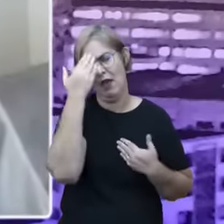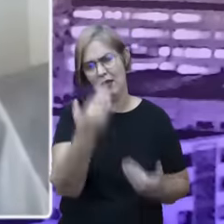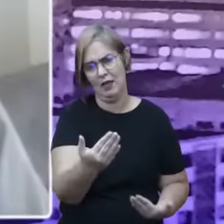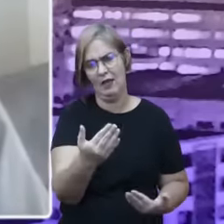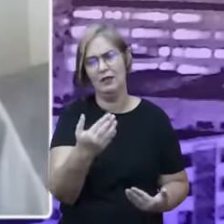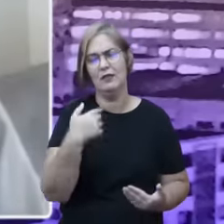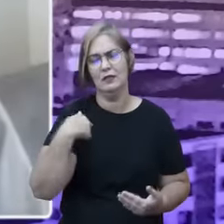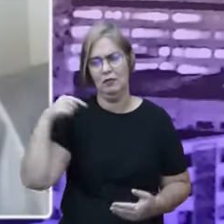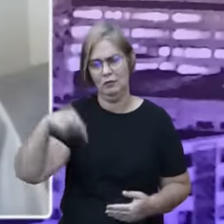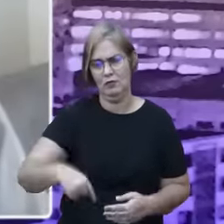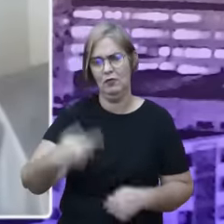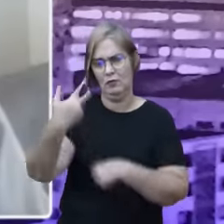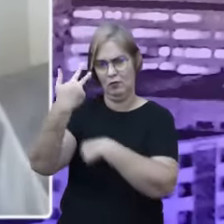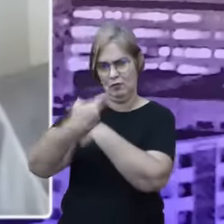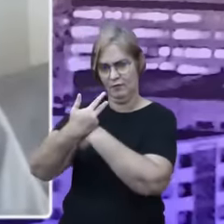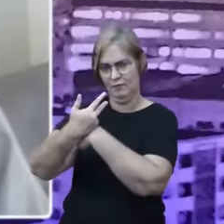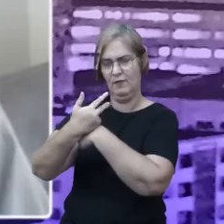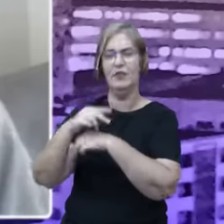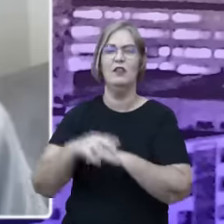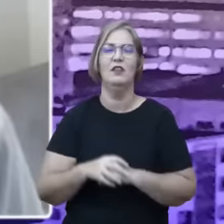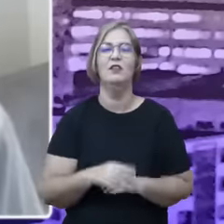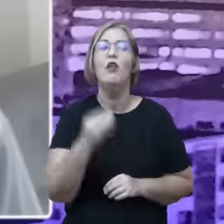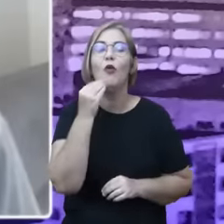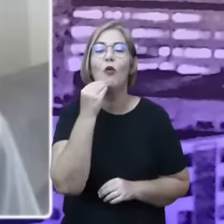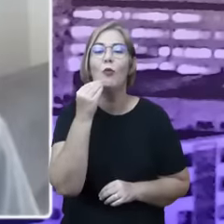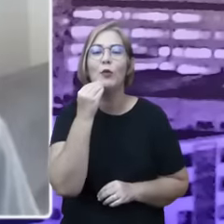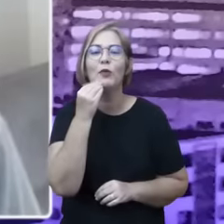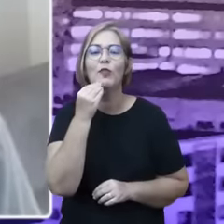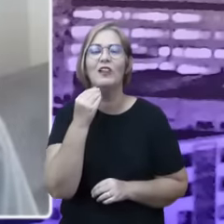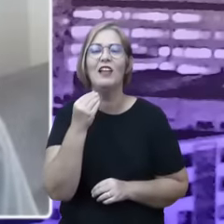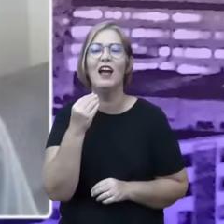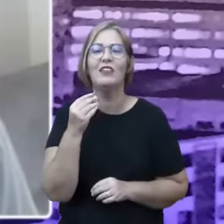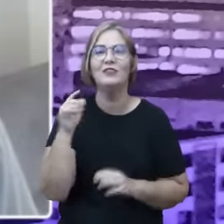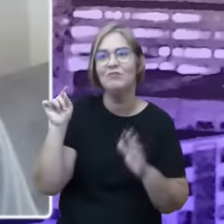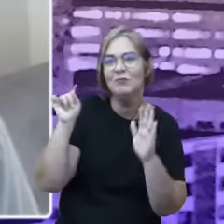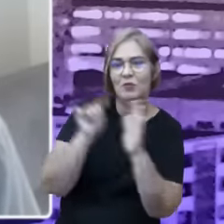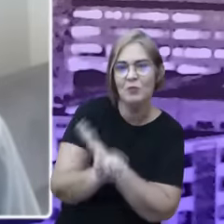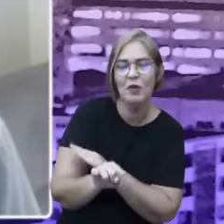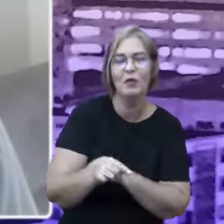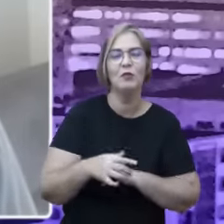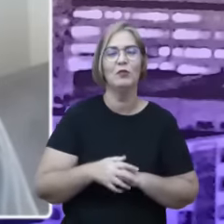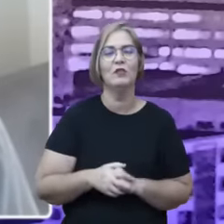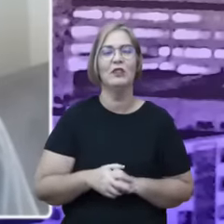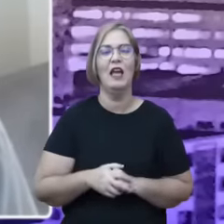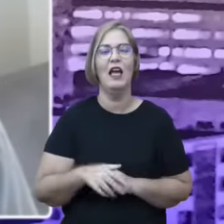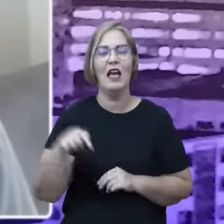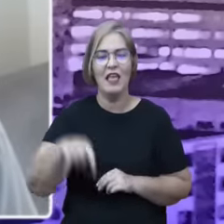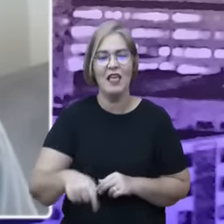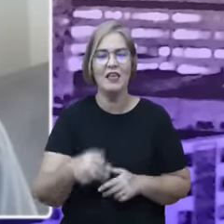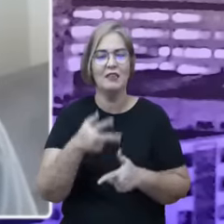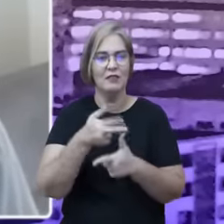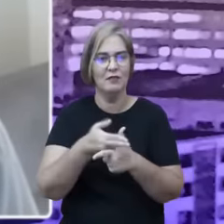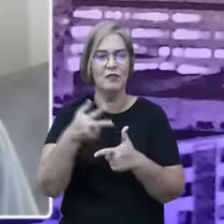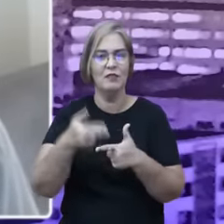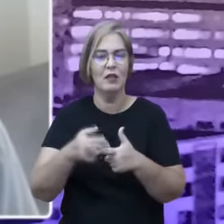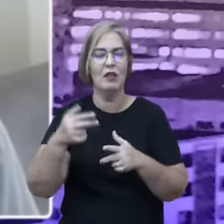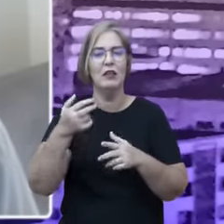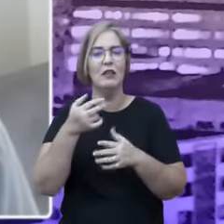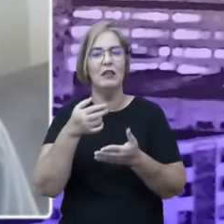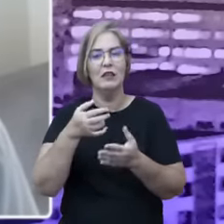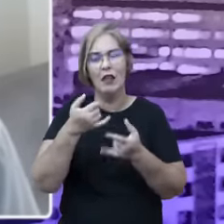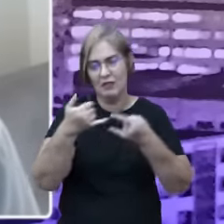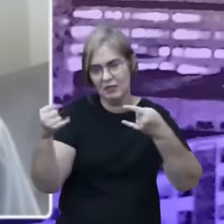convite que me foi feito, que me dá a oportunidade desta inserção neste módulo cultural da CPFL.